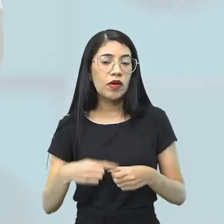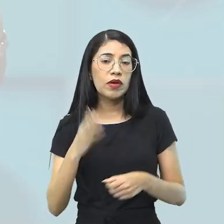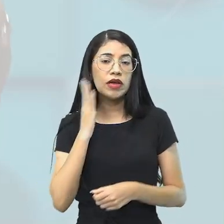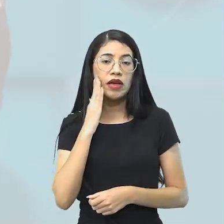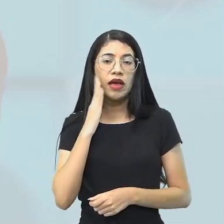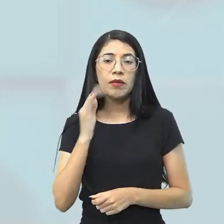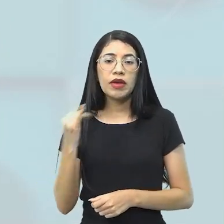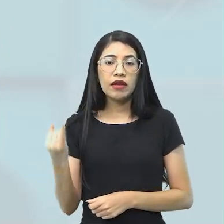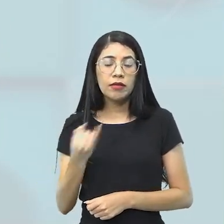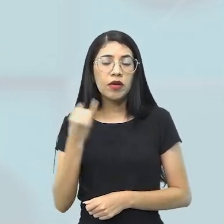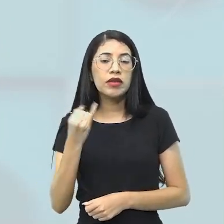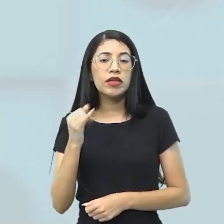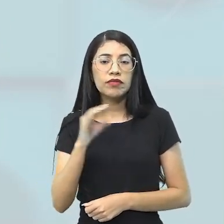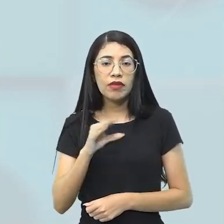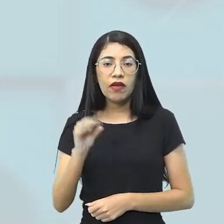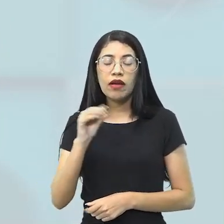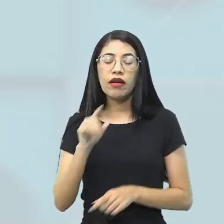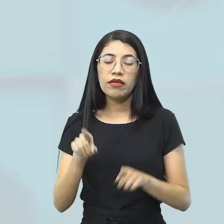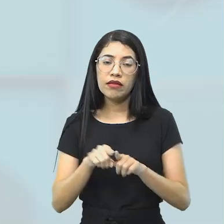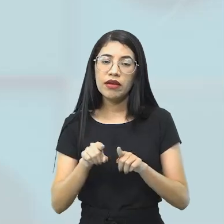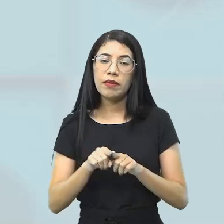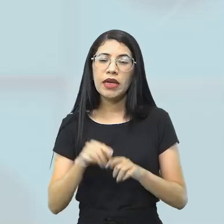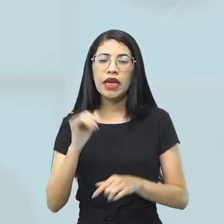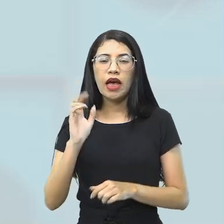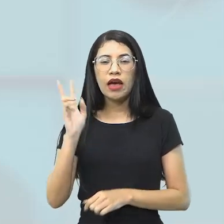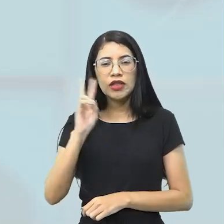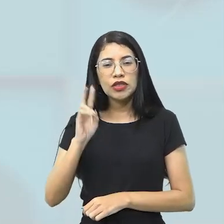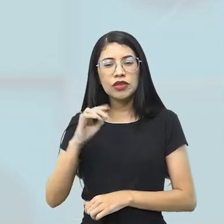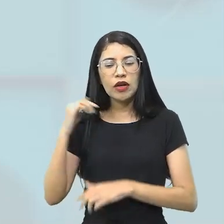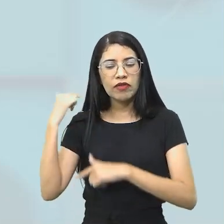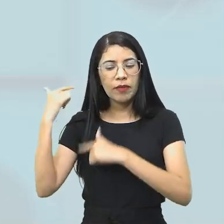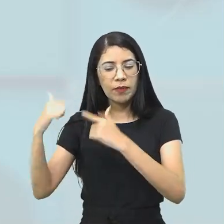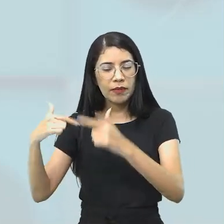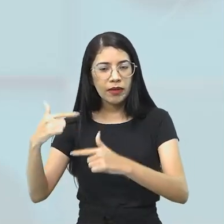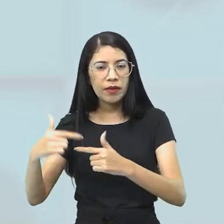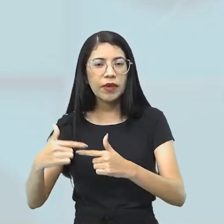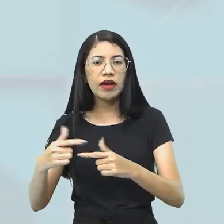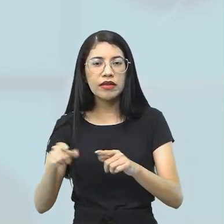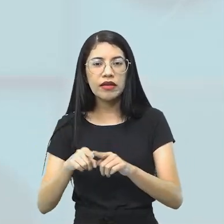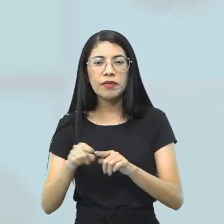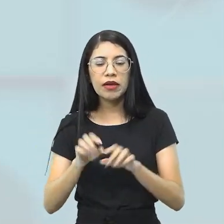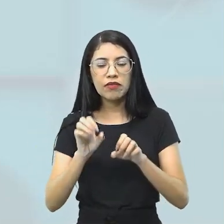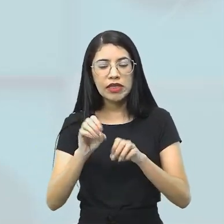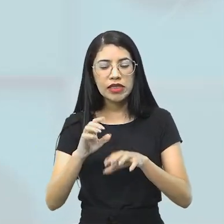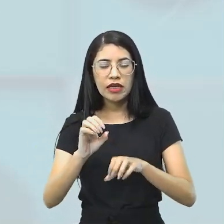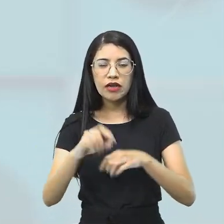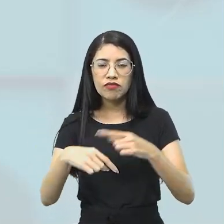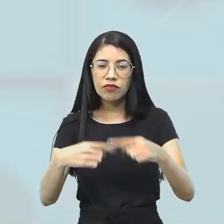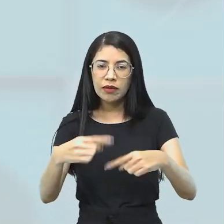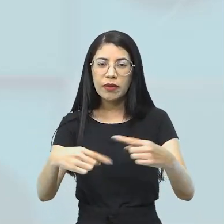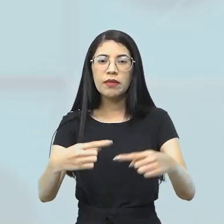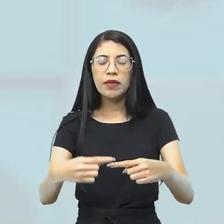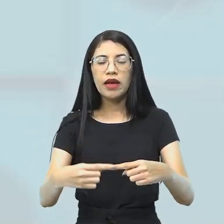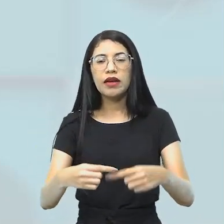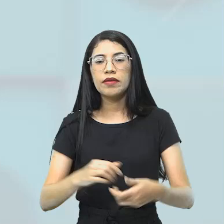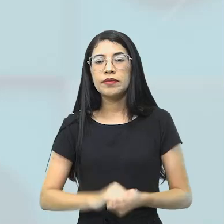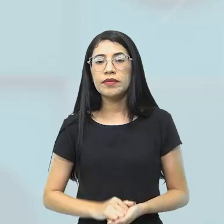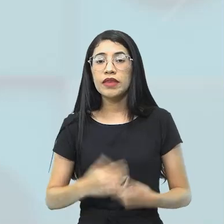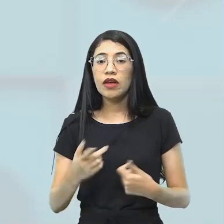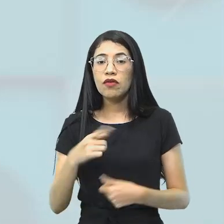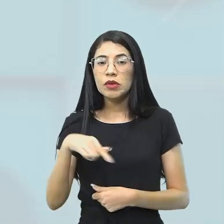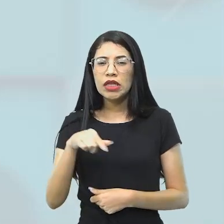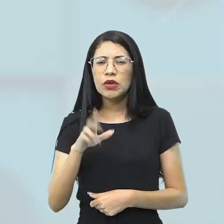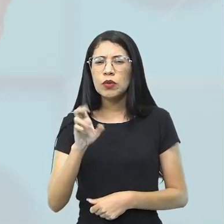a oralidade é importante. Essas histórias que vão passando, né? De pai para filho, do avô. Quem aqui